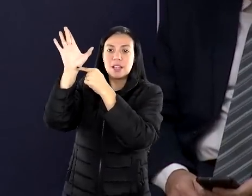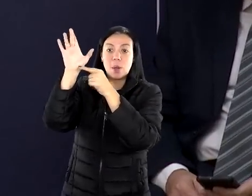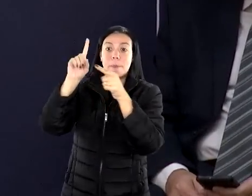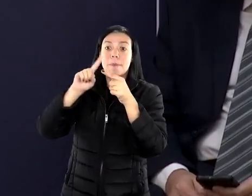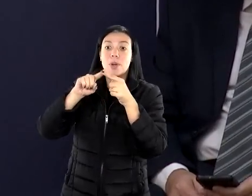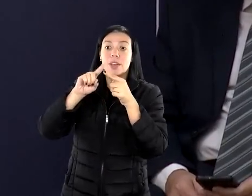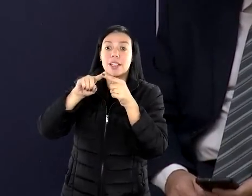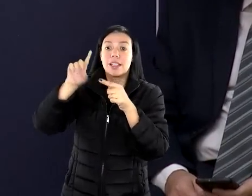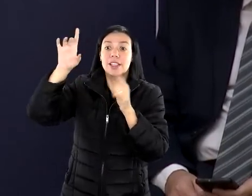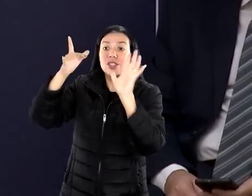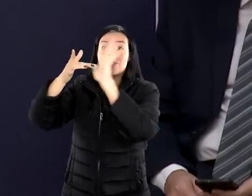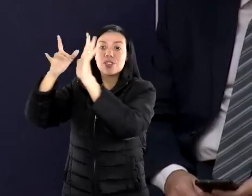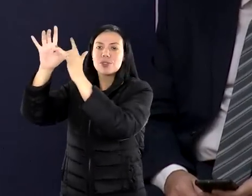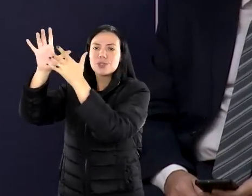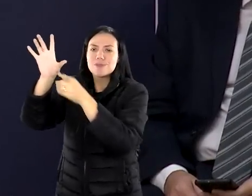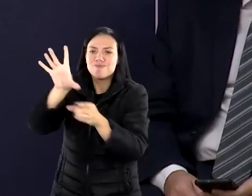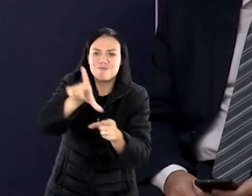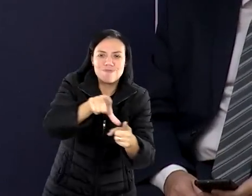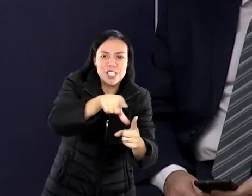Escolhido.